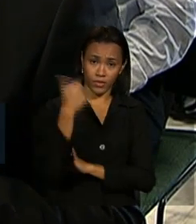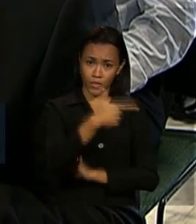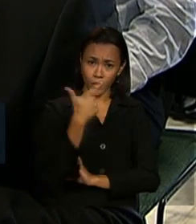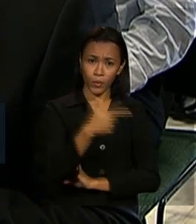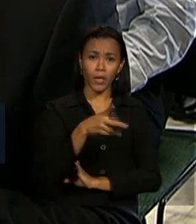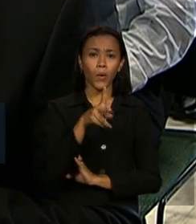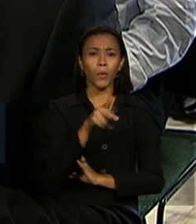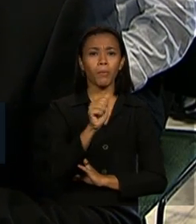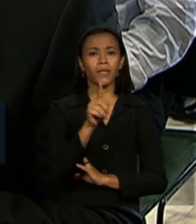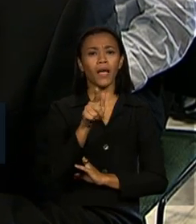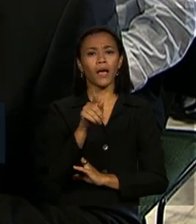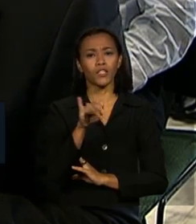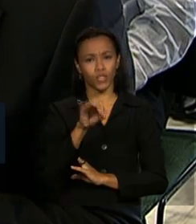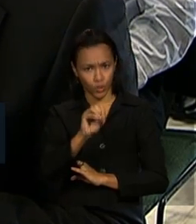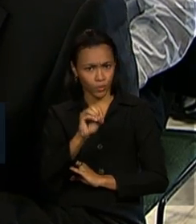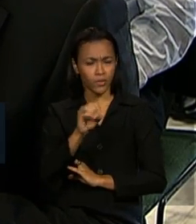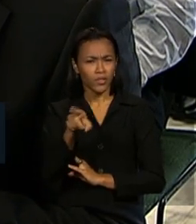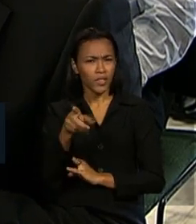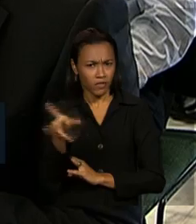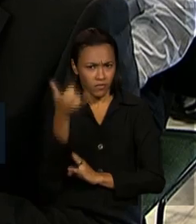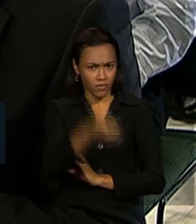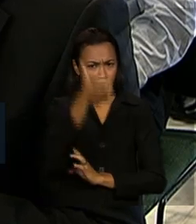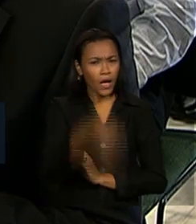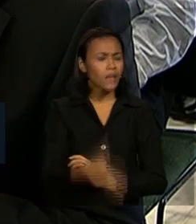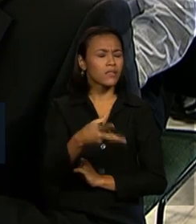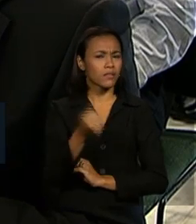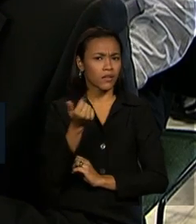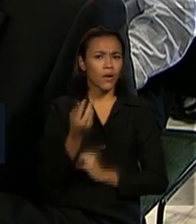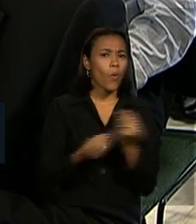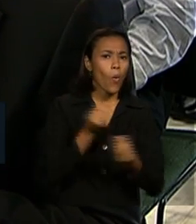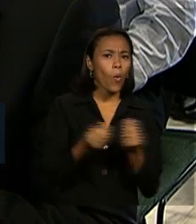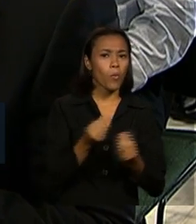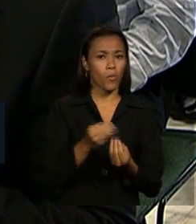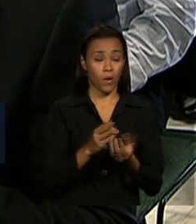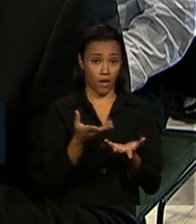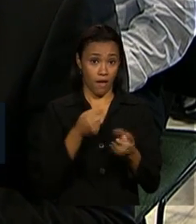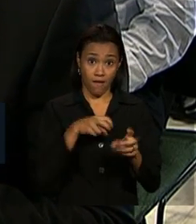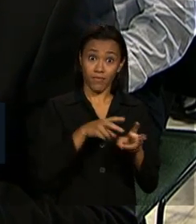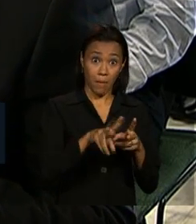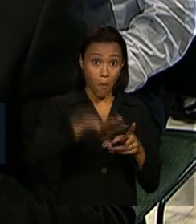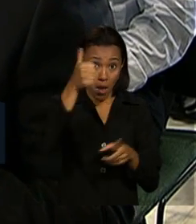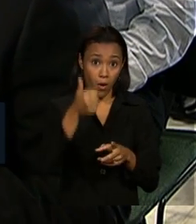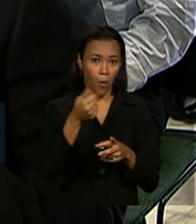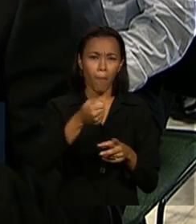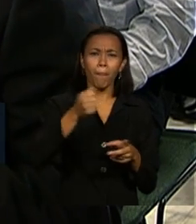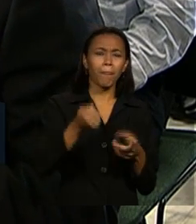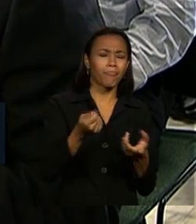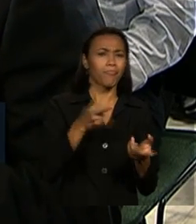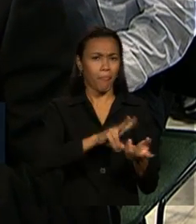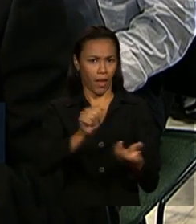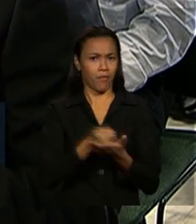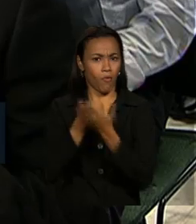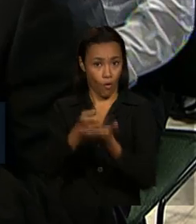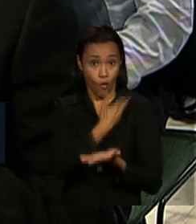pedágio ali que o colega tocou eu queria que o Senor confirmasse vence a concessão da ferrovia quem ofereceu o menor preço para o